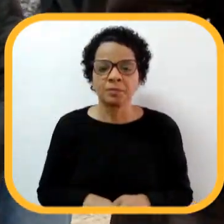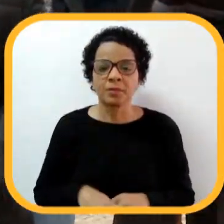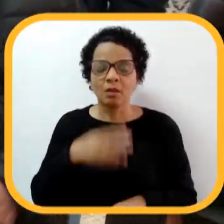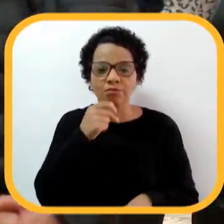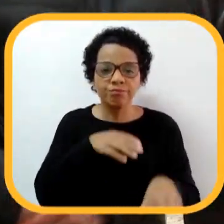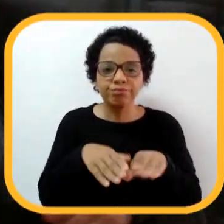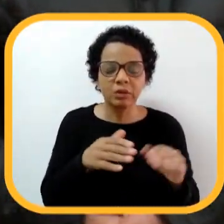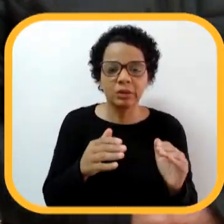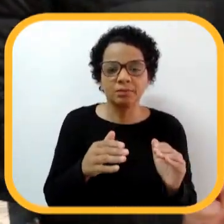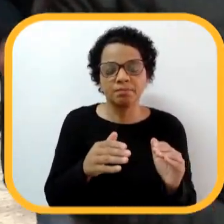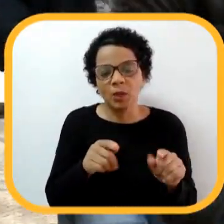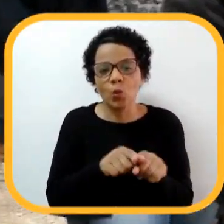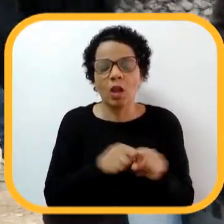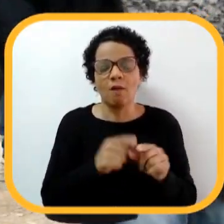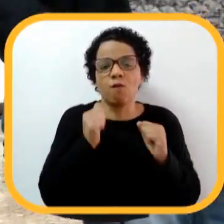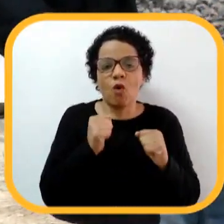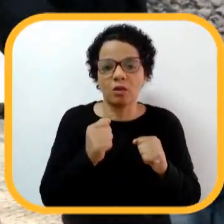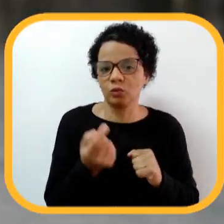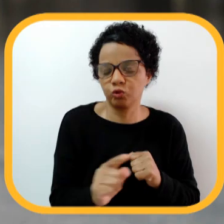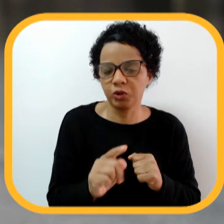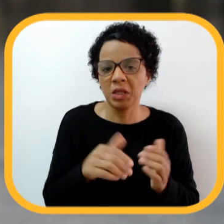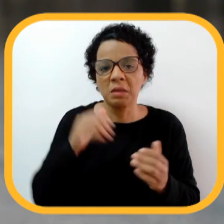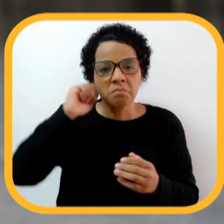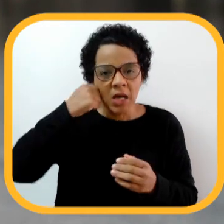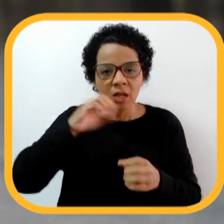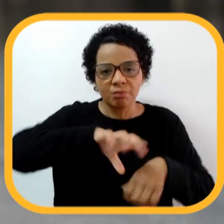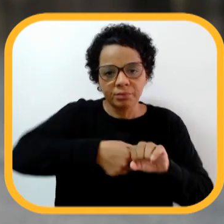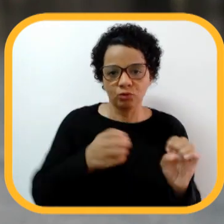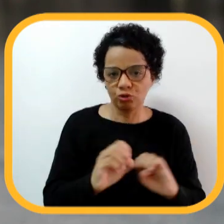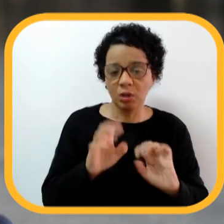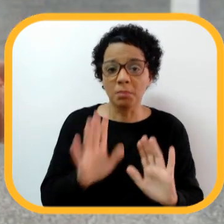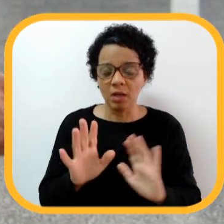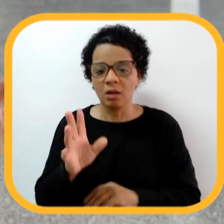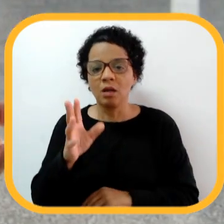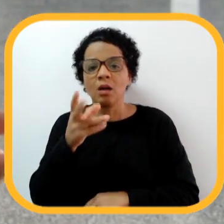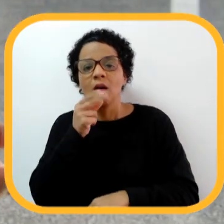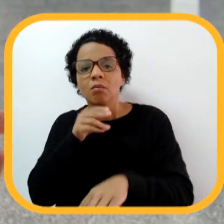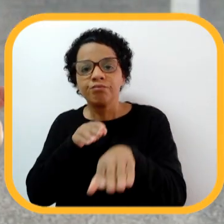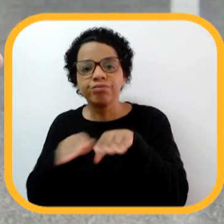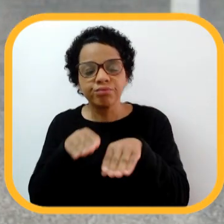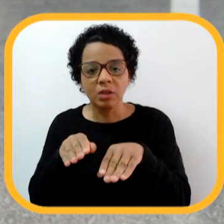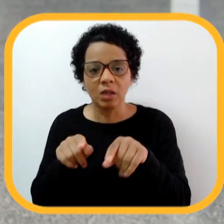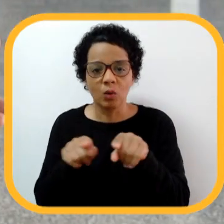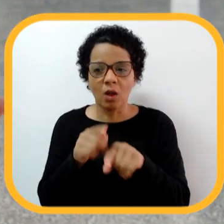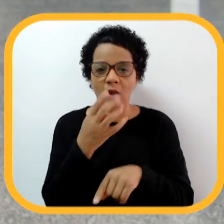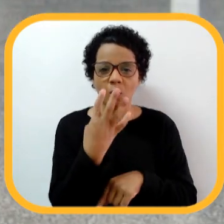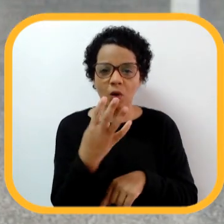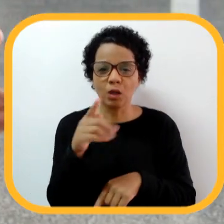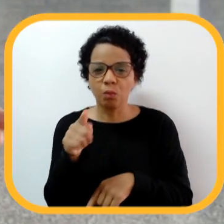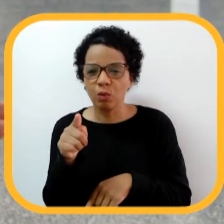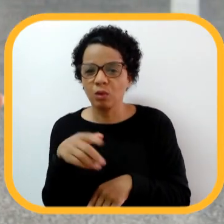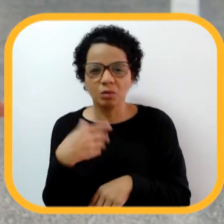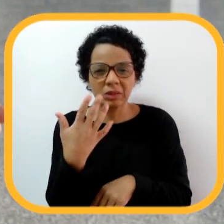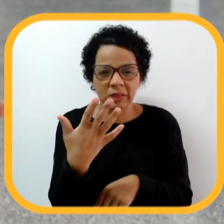Esses sismos, esses foram pequenos, não causaram danos praticamente nenhuns. Mas se estes sismos, em vez de terem aquela magnitude de